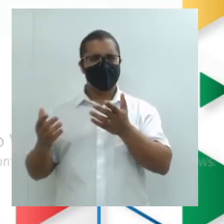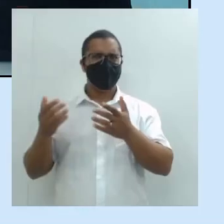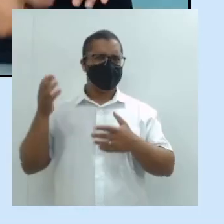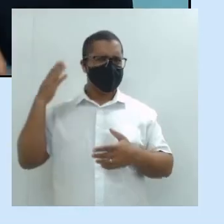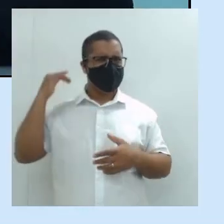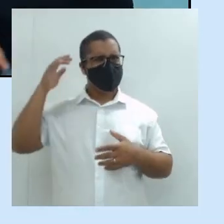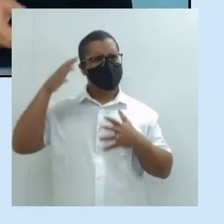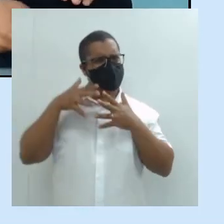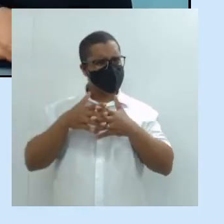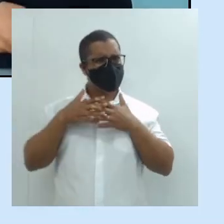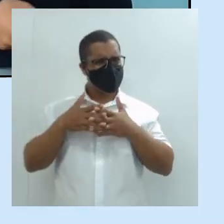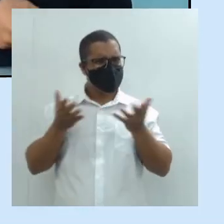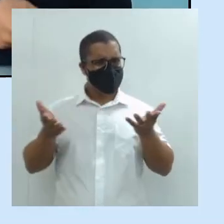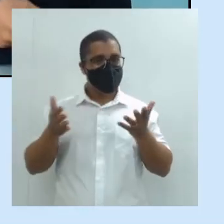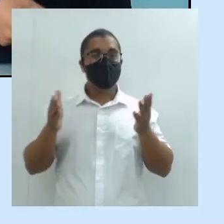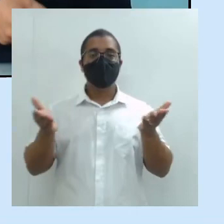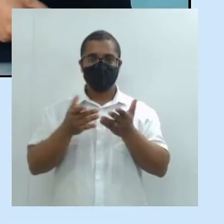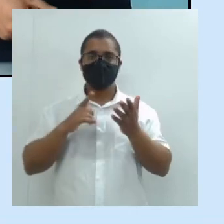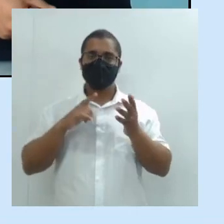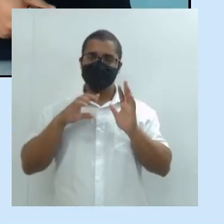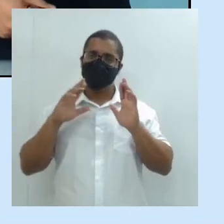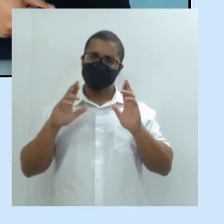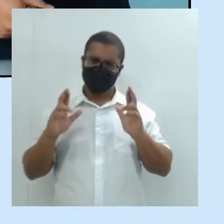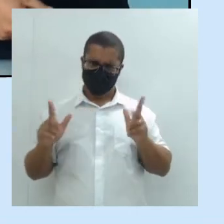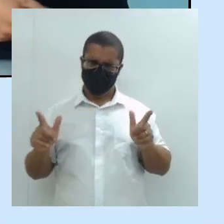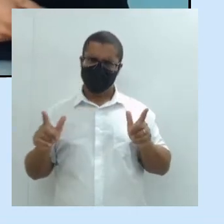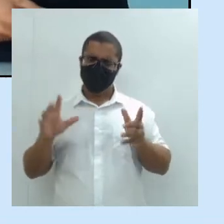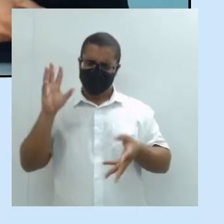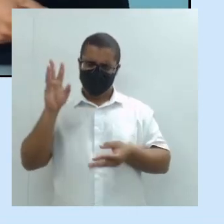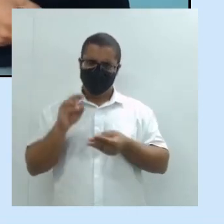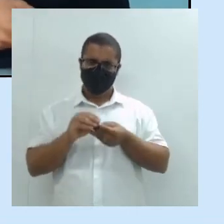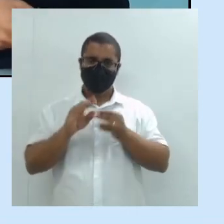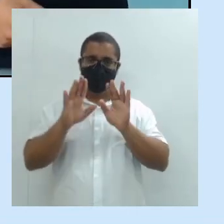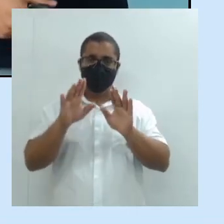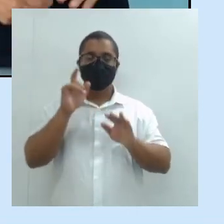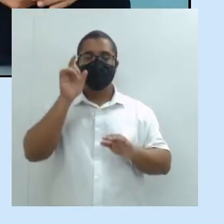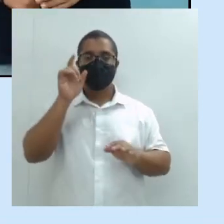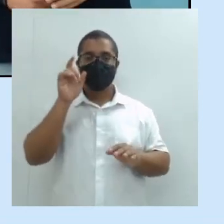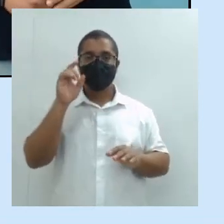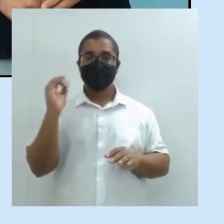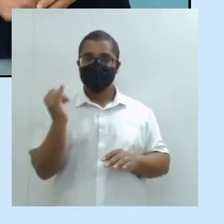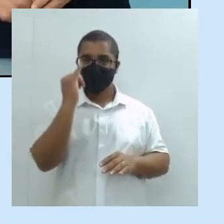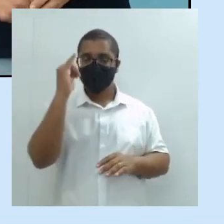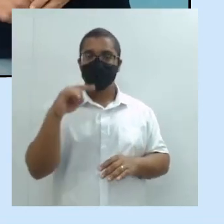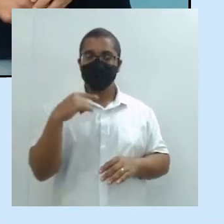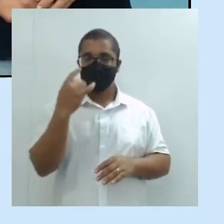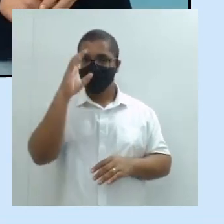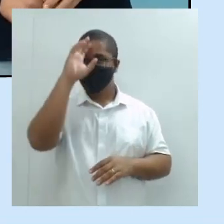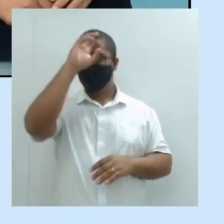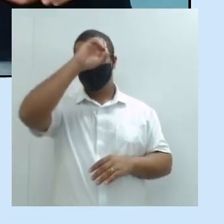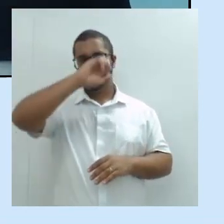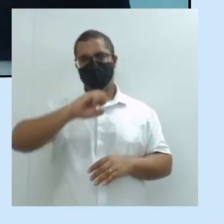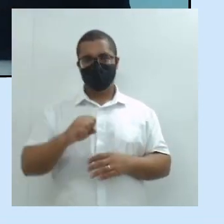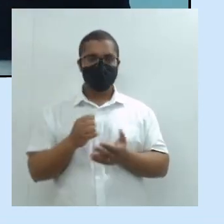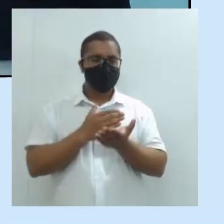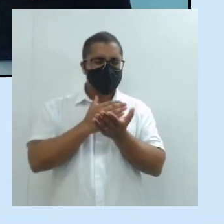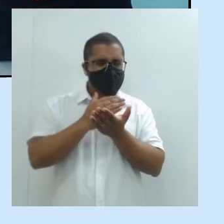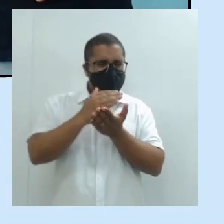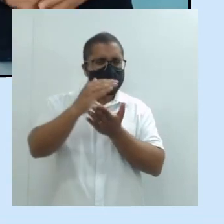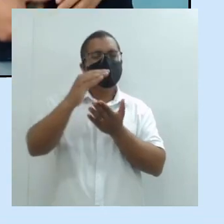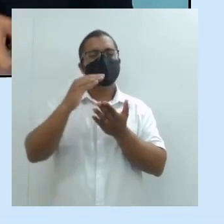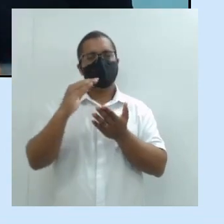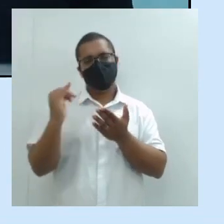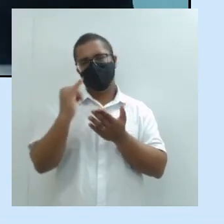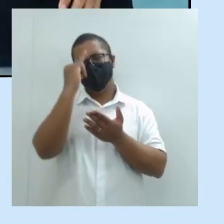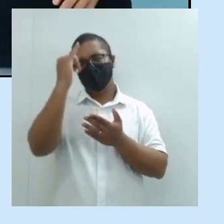época. Sim, hoje a gente tem definições melhores, tá? Mas é importante validar esse primeiro passo que o Isaac Newton deixou para a